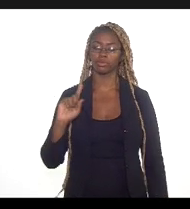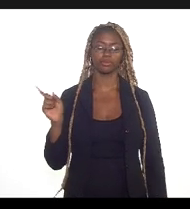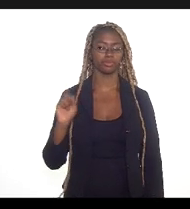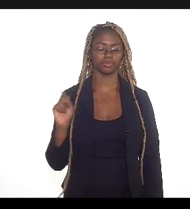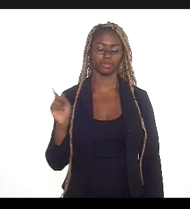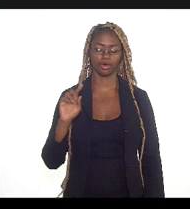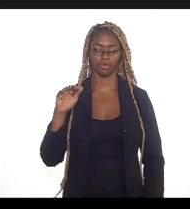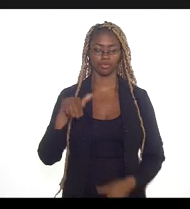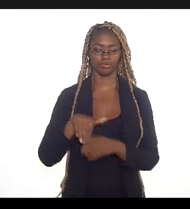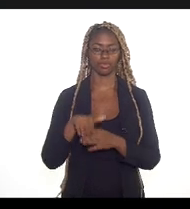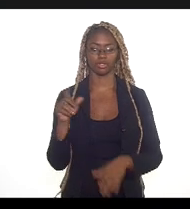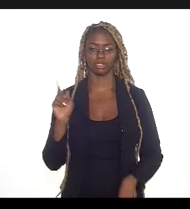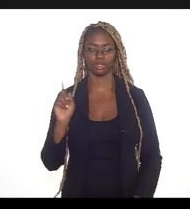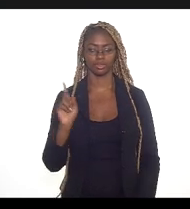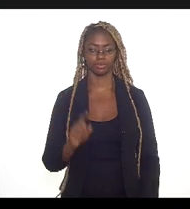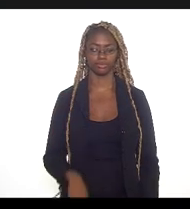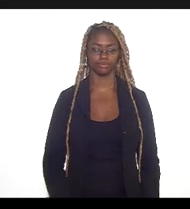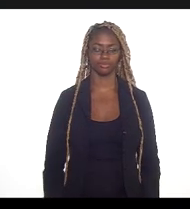contrário, senhor presidente.